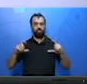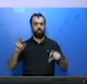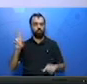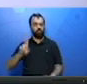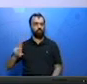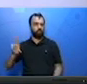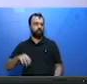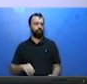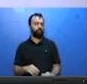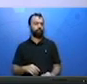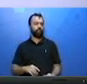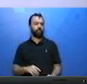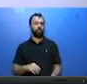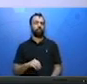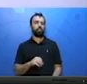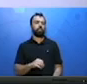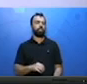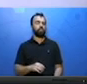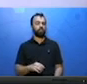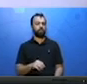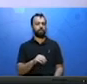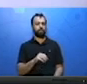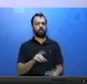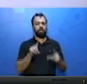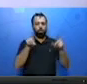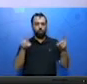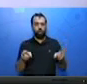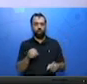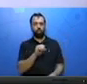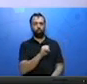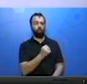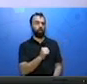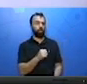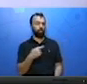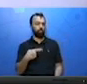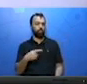do ponto A menos y do ponto B, menos